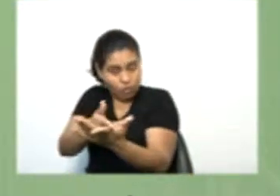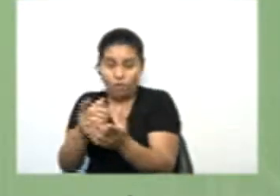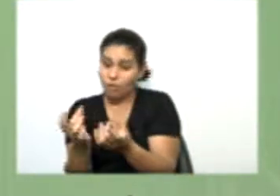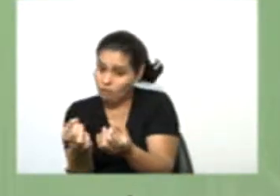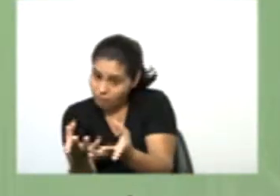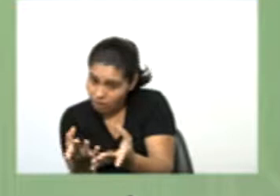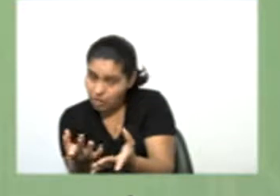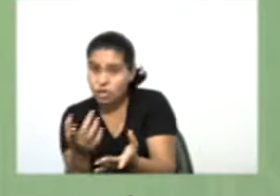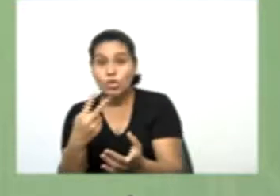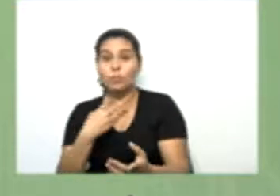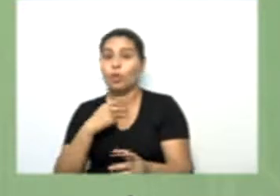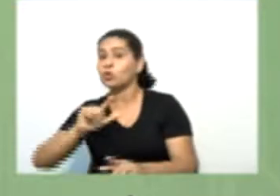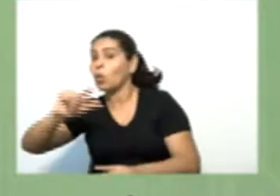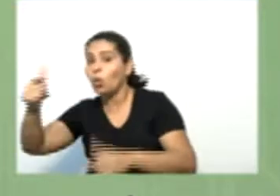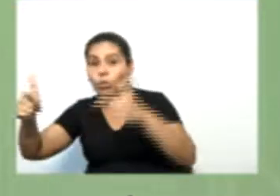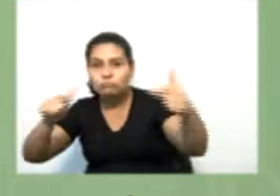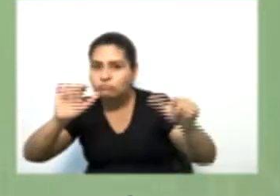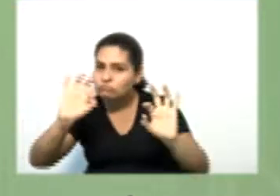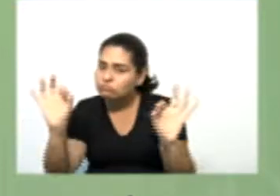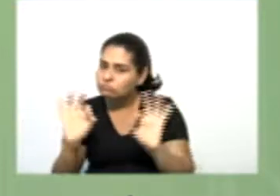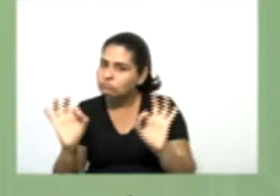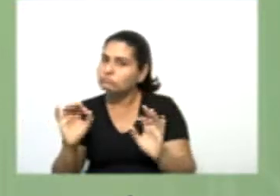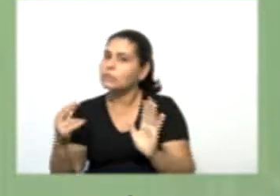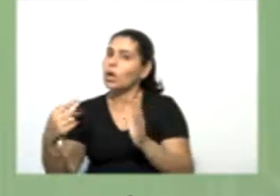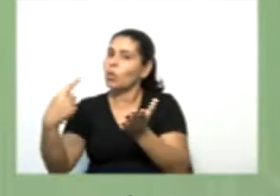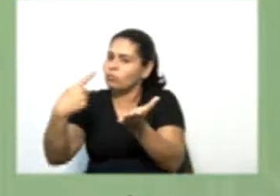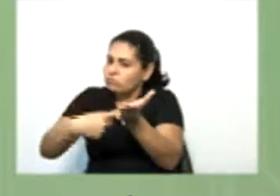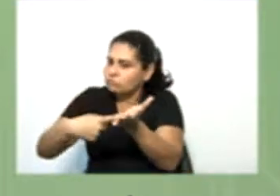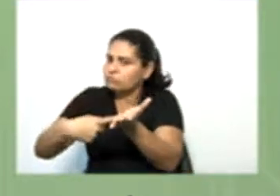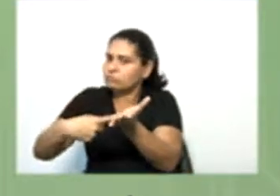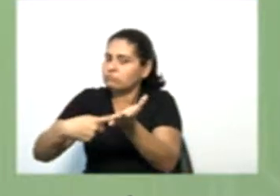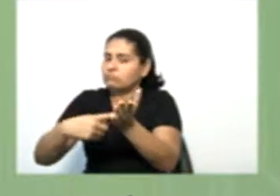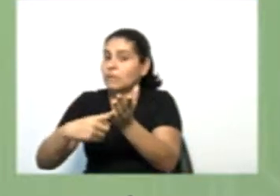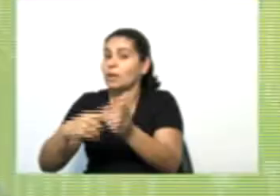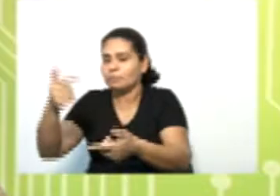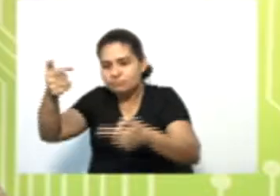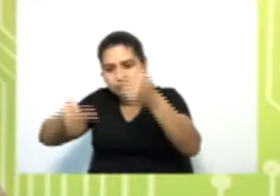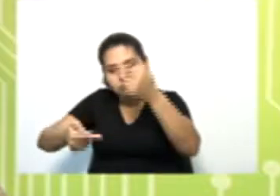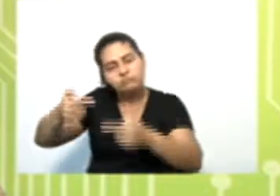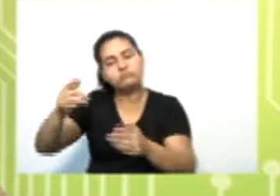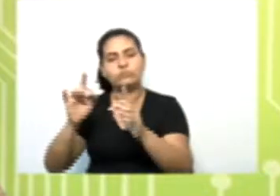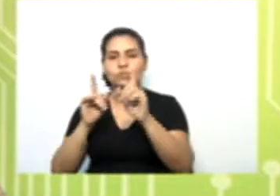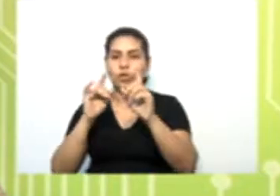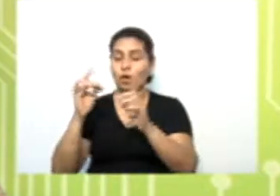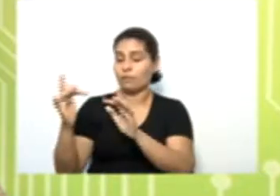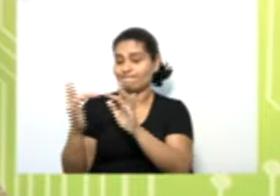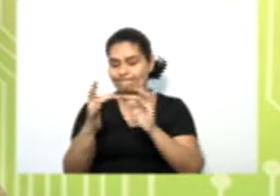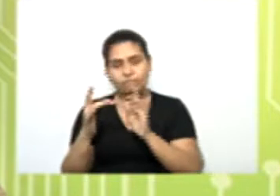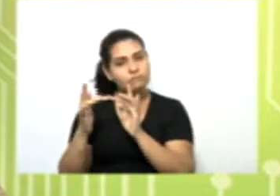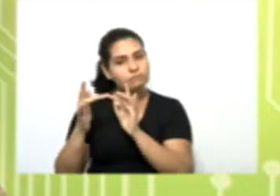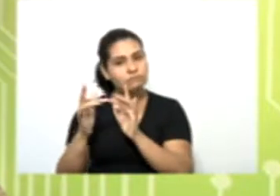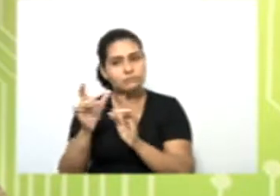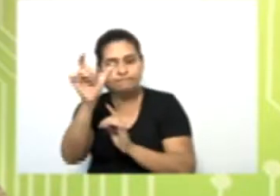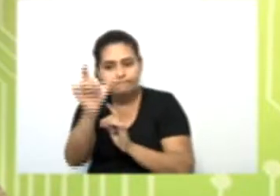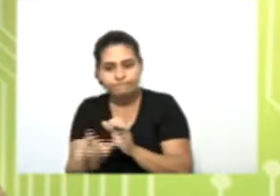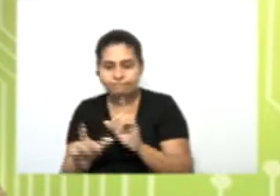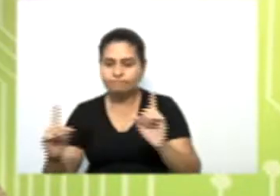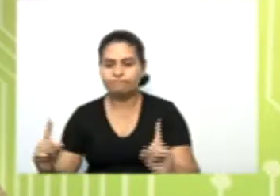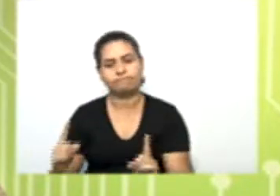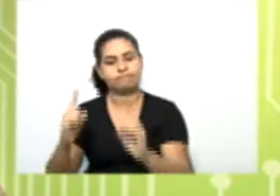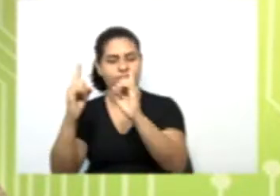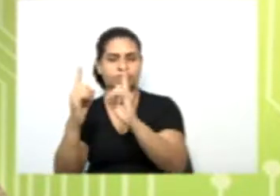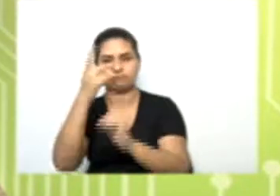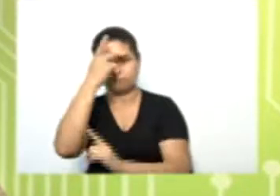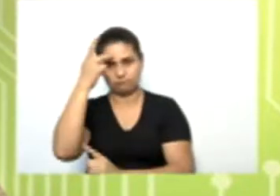vendo para você e você não pode vender para mais ninguém. É uma relação, é uma política de relacionamento que você está fechando naquele